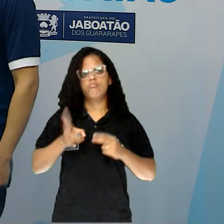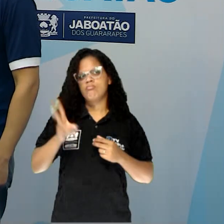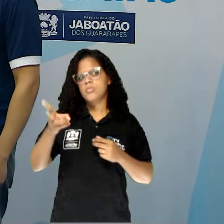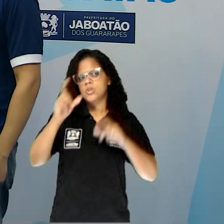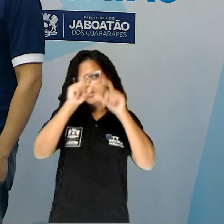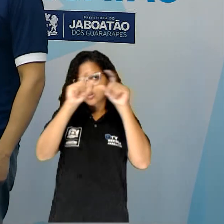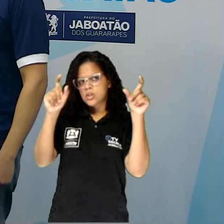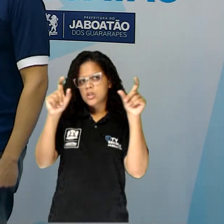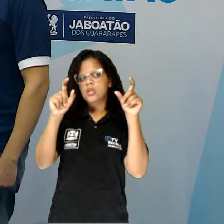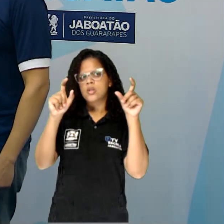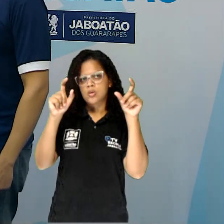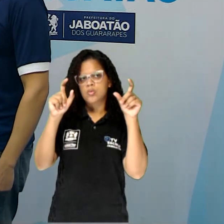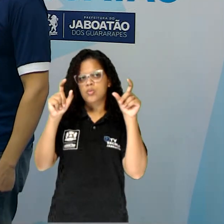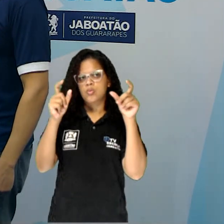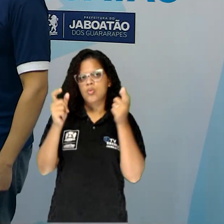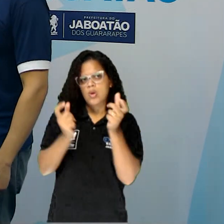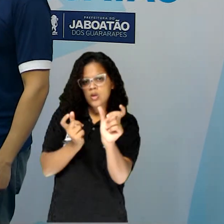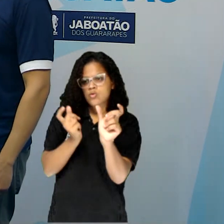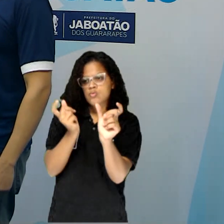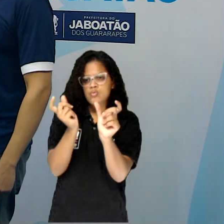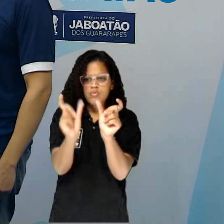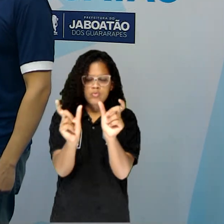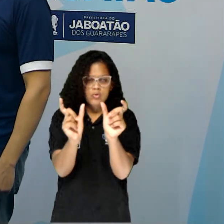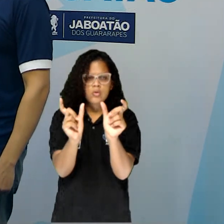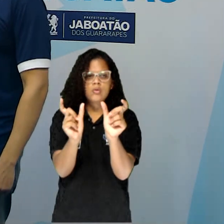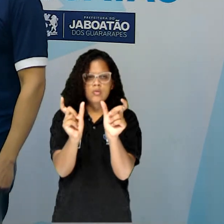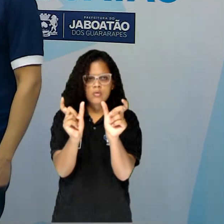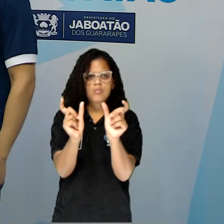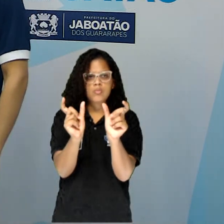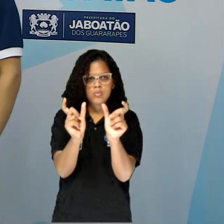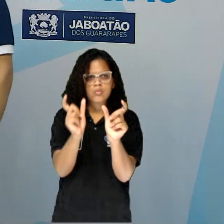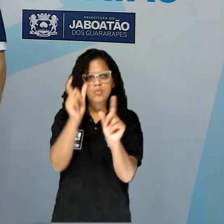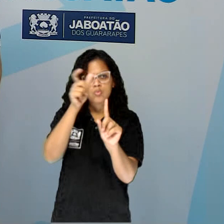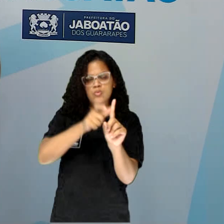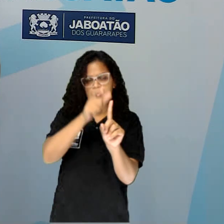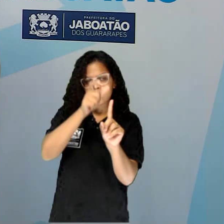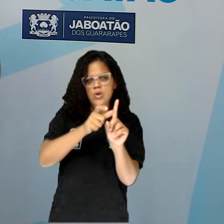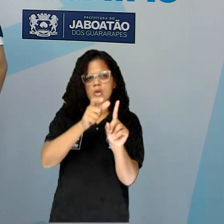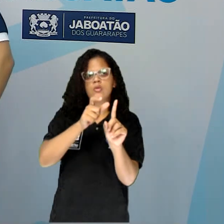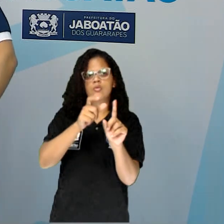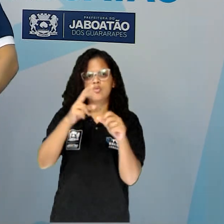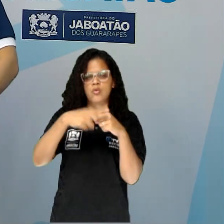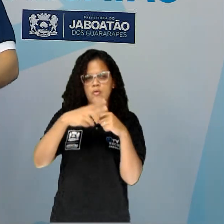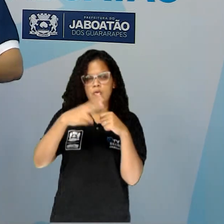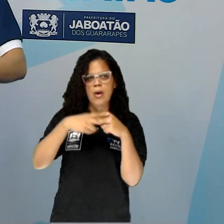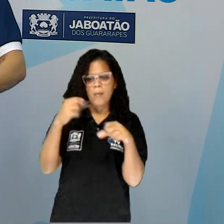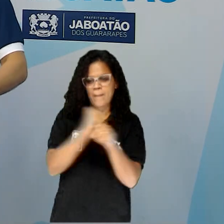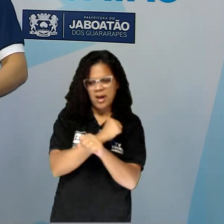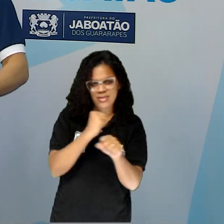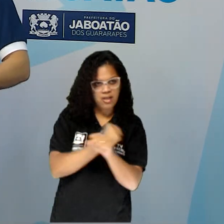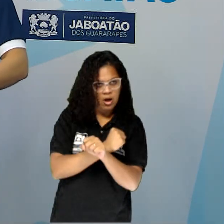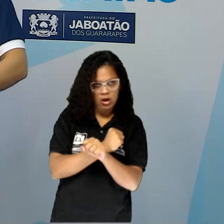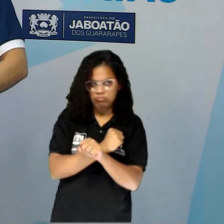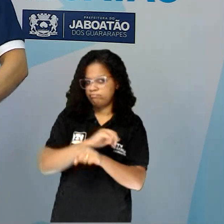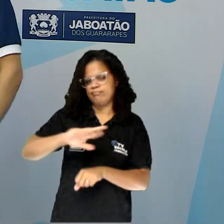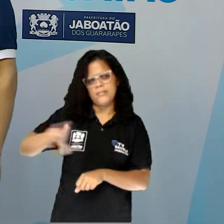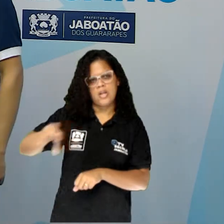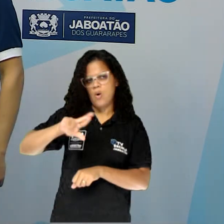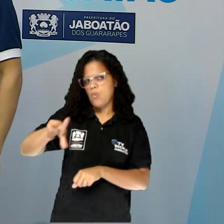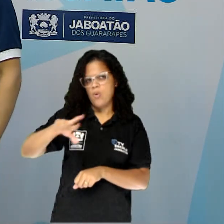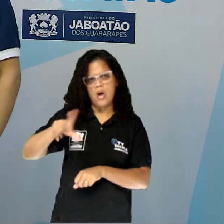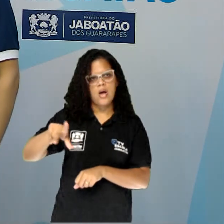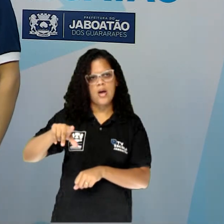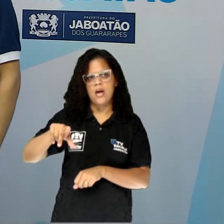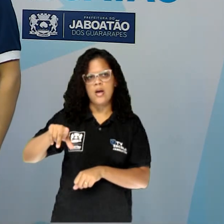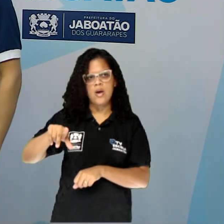nem bicho, nem homem são explicitados os termos sujeitos do verbo matar. Na verdade, não. quem não vai matar nem bicho nem homem é